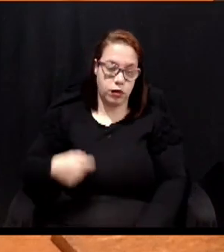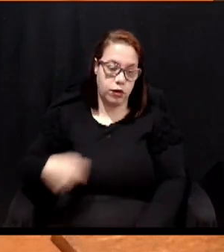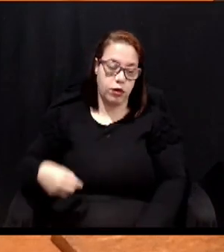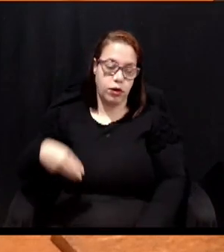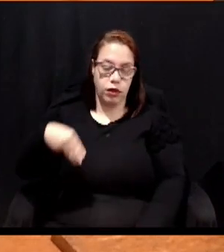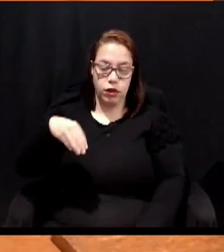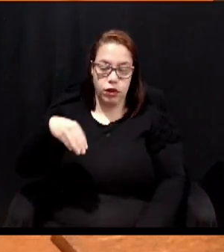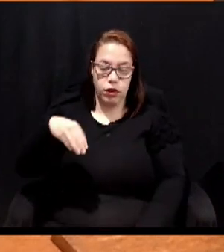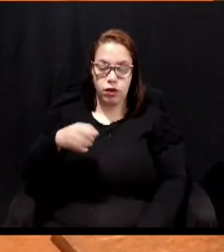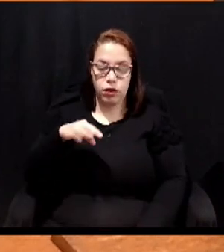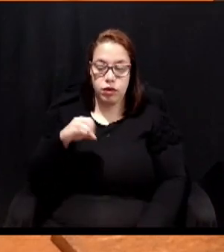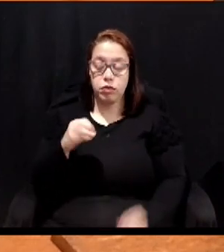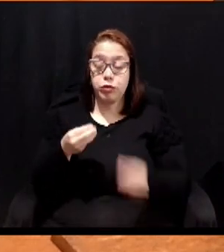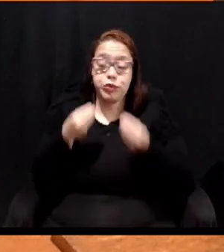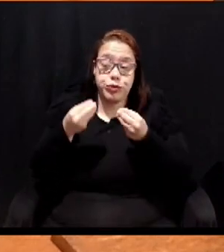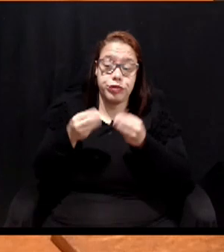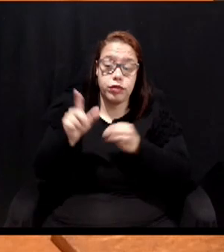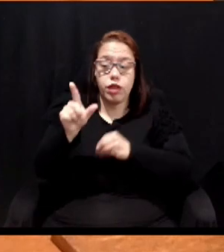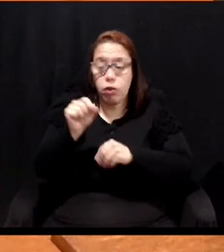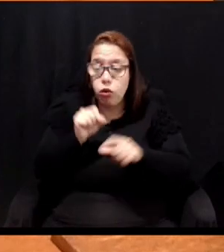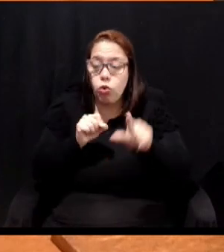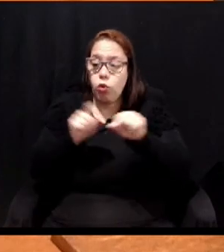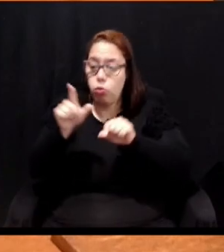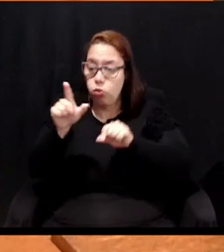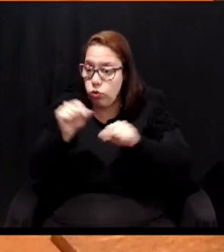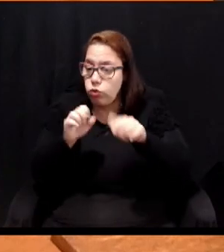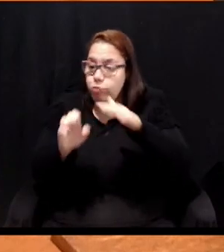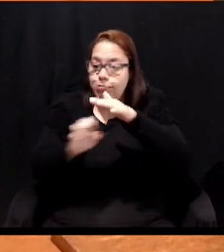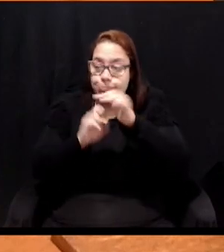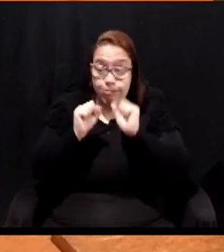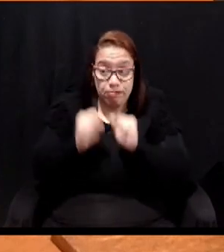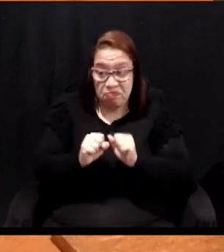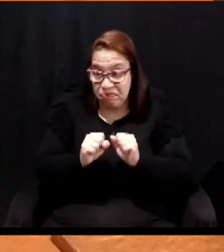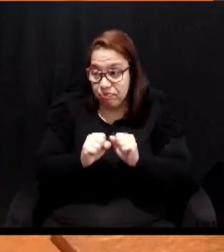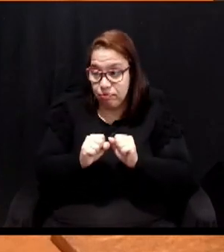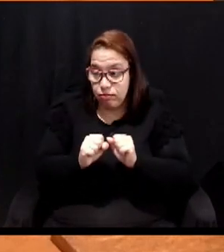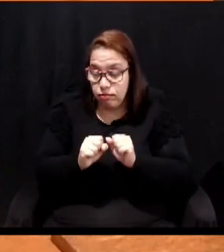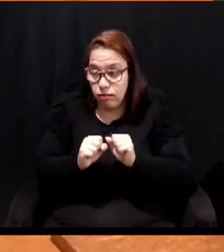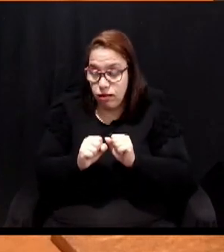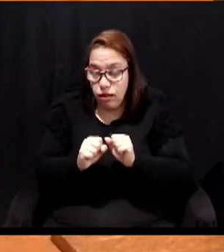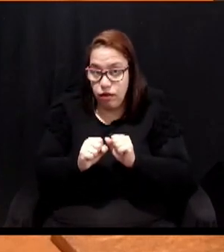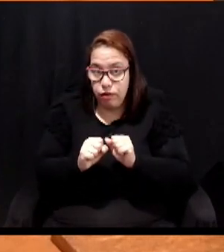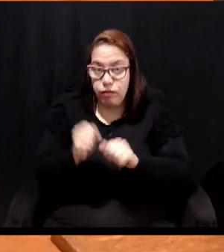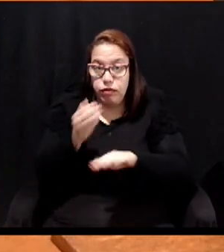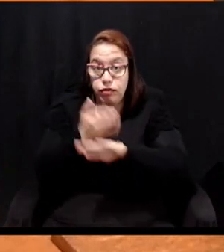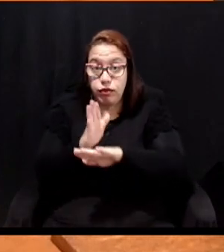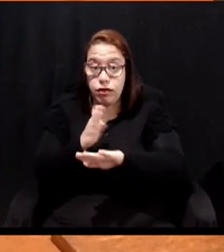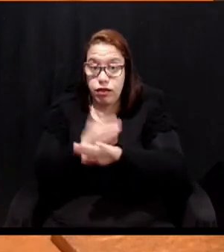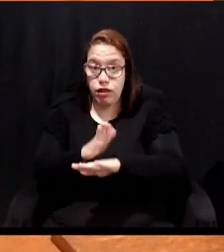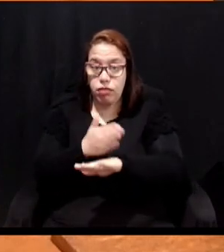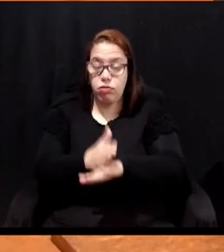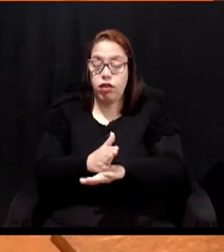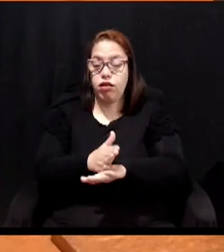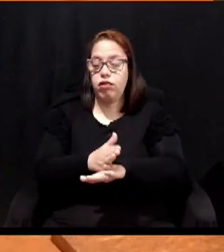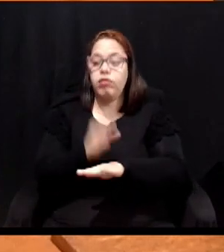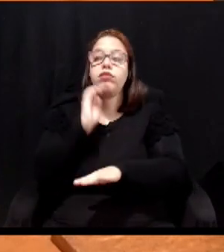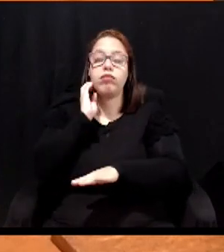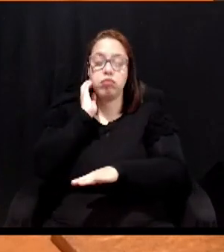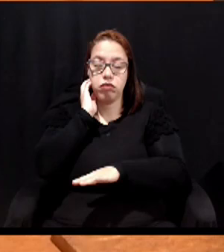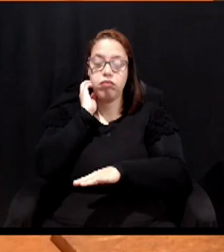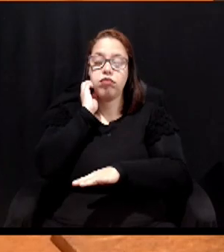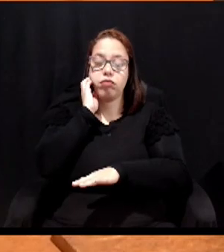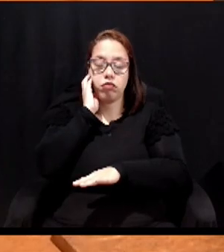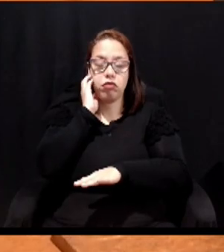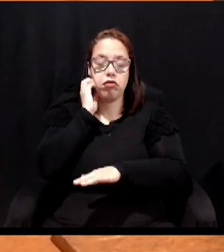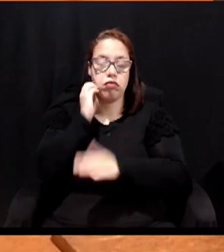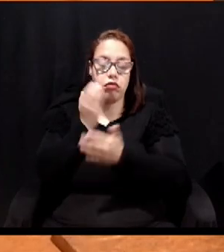temos hoje caminhos que o empresário pode seguir, inclusive capacitando-o para isso, em termos realmente de aula,